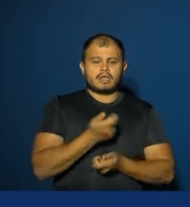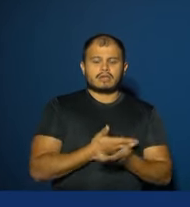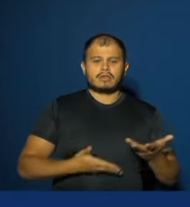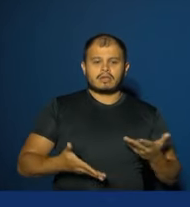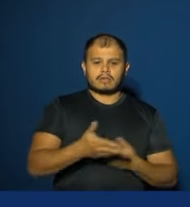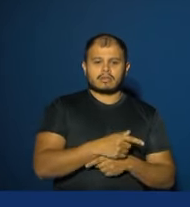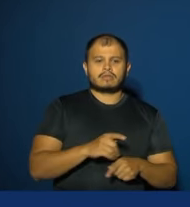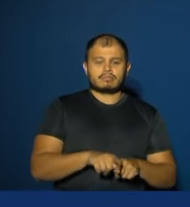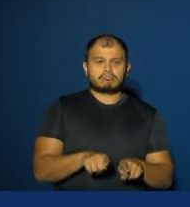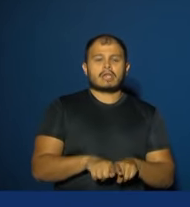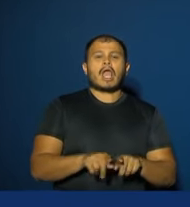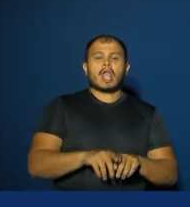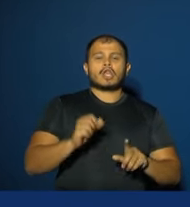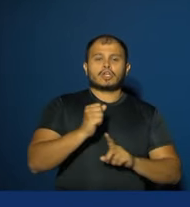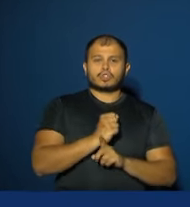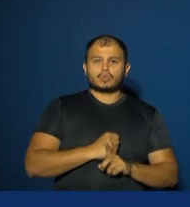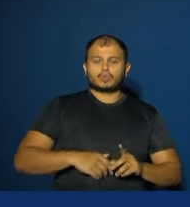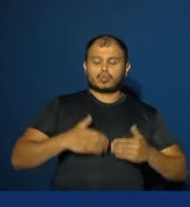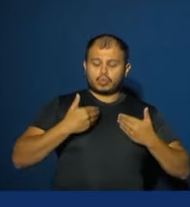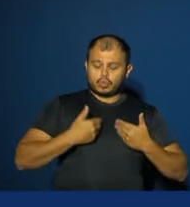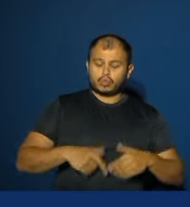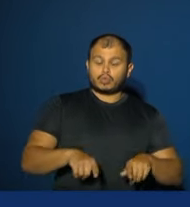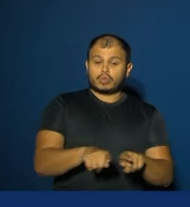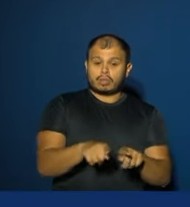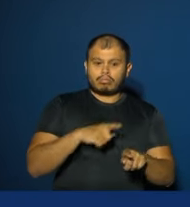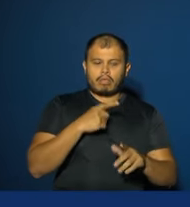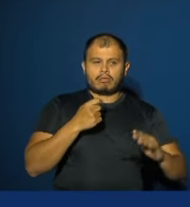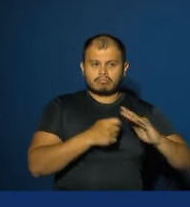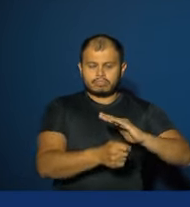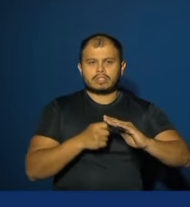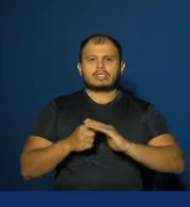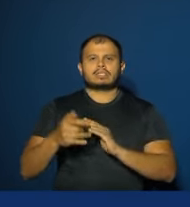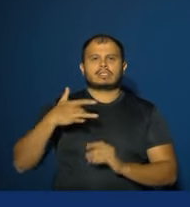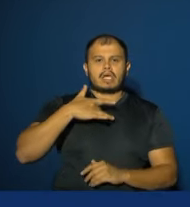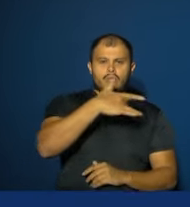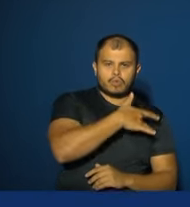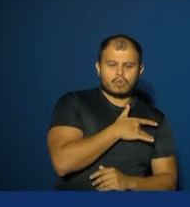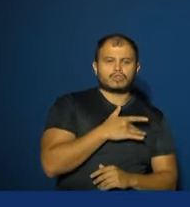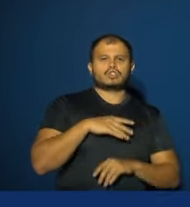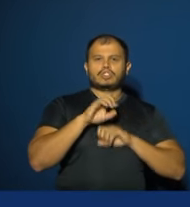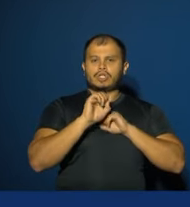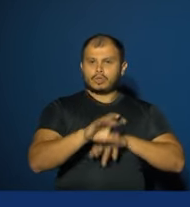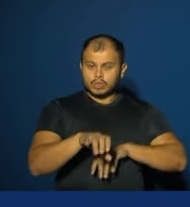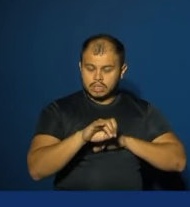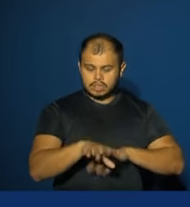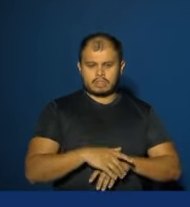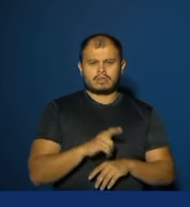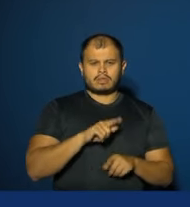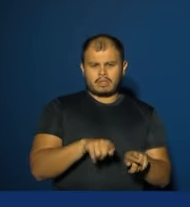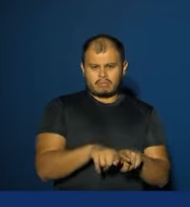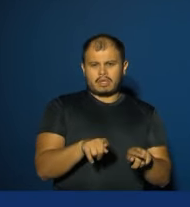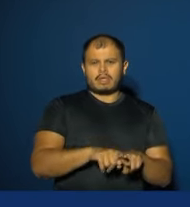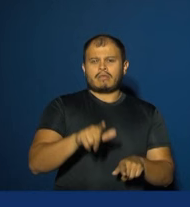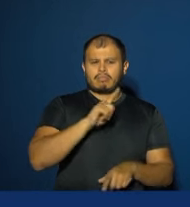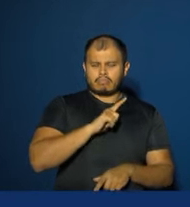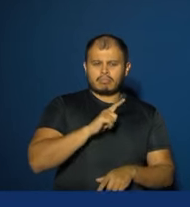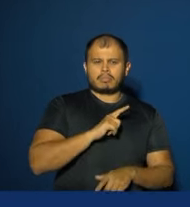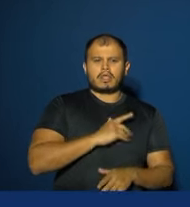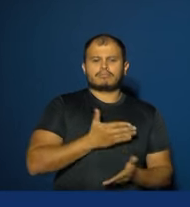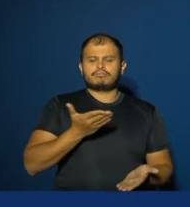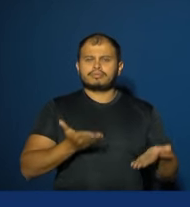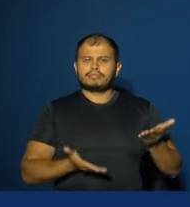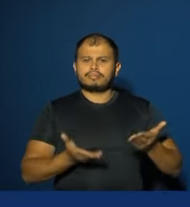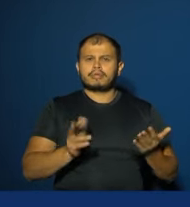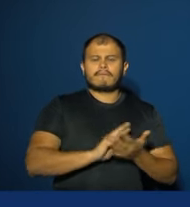e social, porque além da infraestrutura tem investimento em saúde e educação, mas também tem um conjunto de medidas